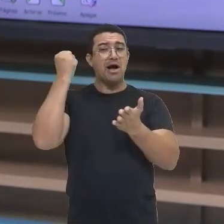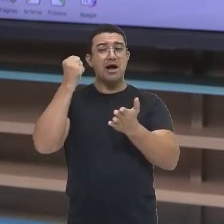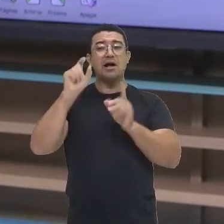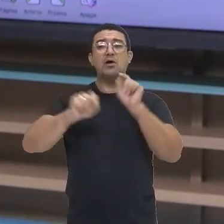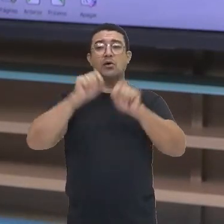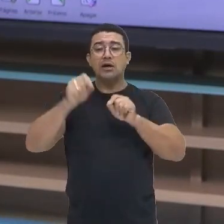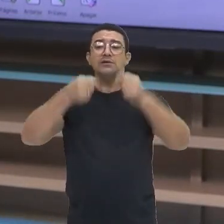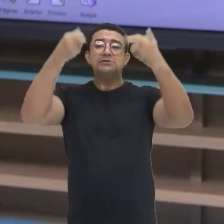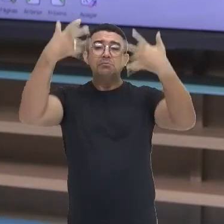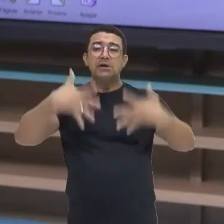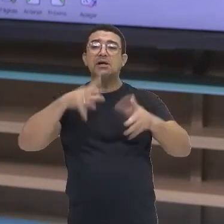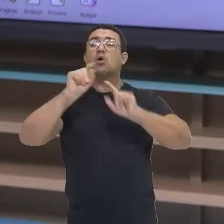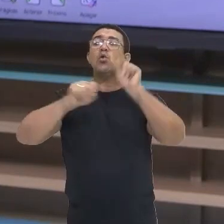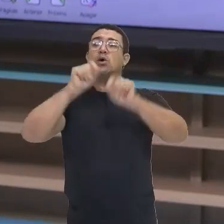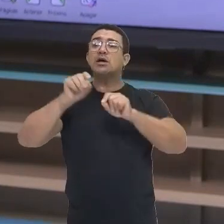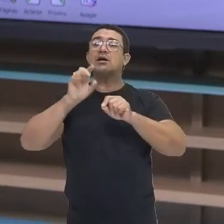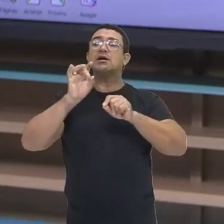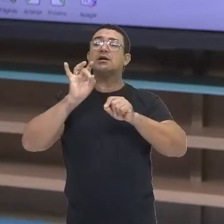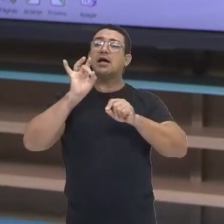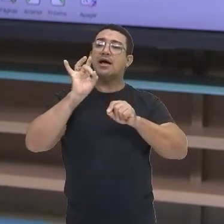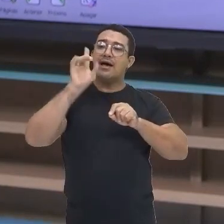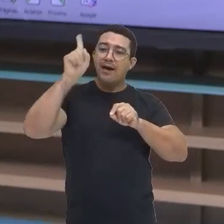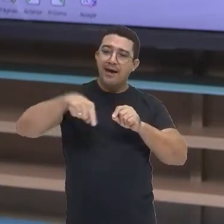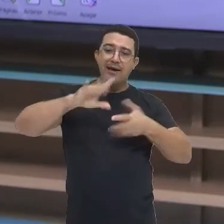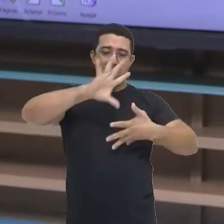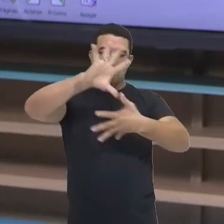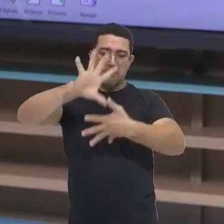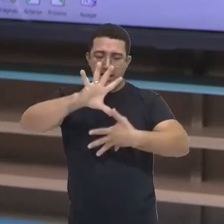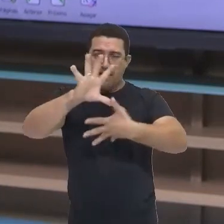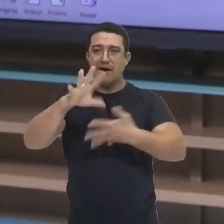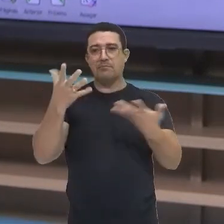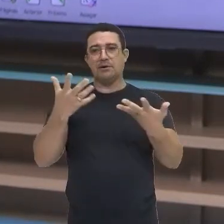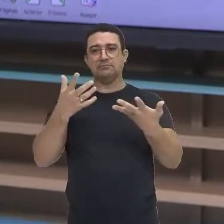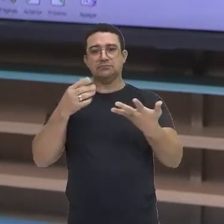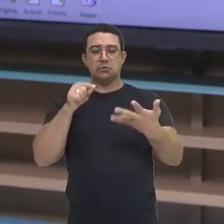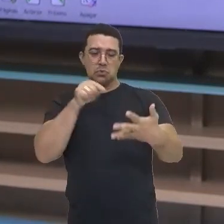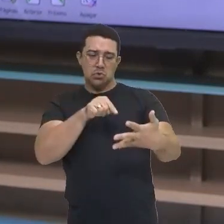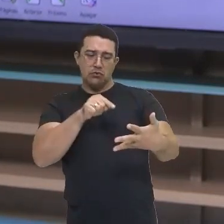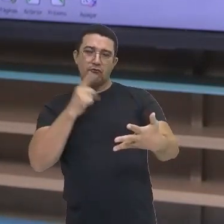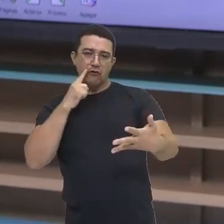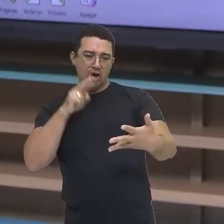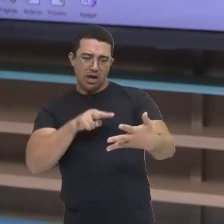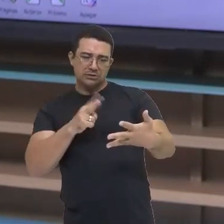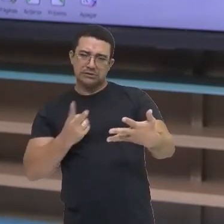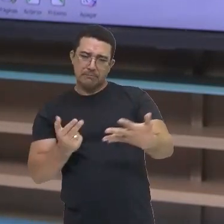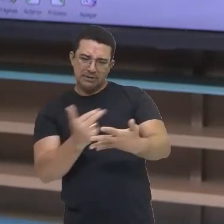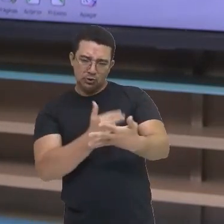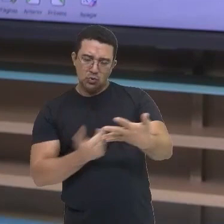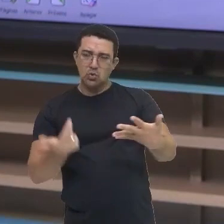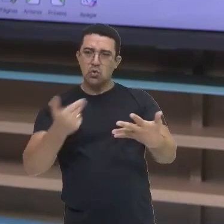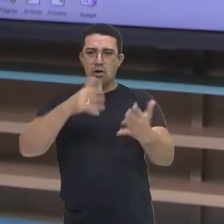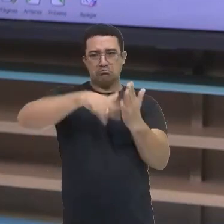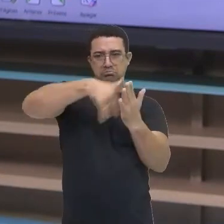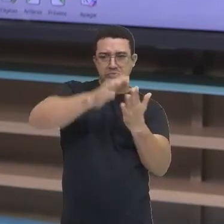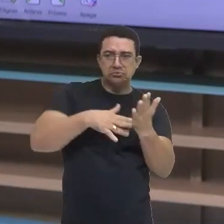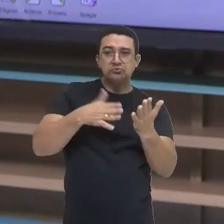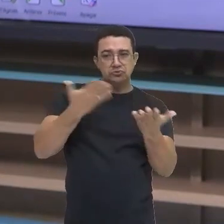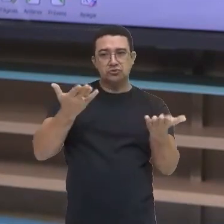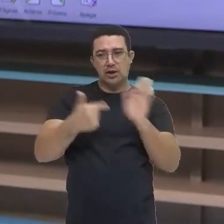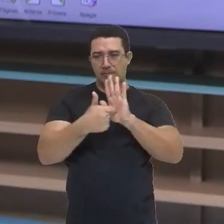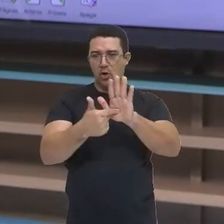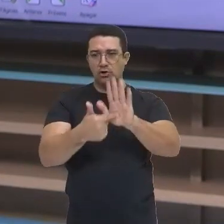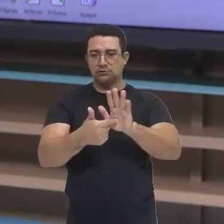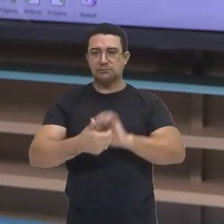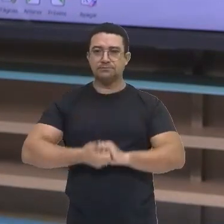é mapa e o que é somente uma representação qualquer da superfície, uma pintura, uma gravura, o que seja, com certeza sim, tá certo? Olha